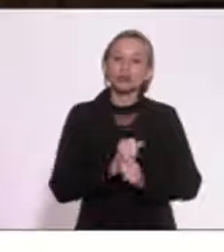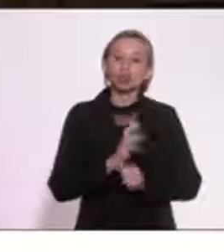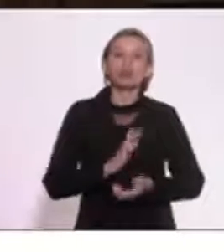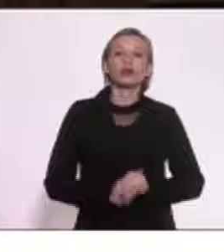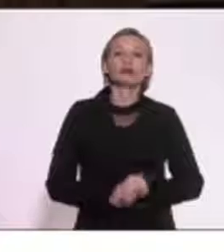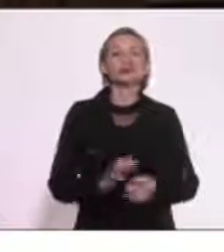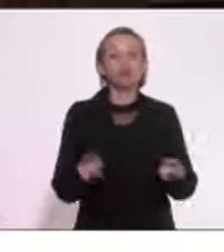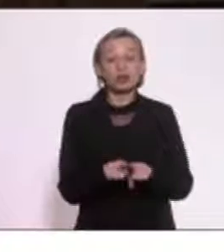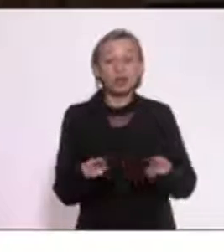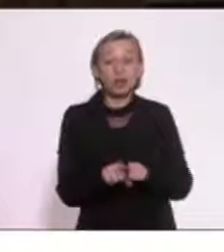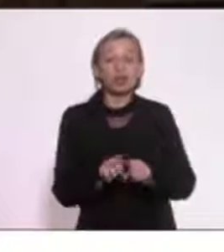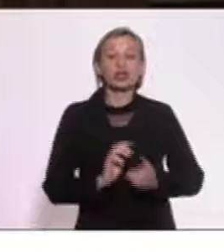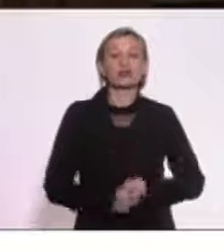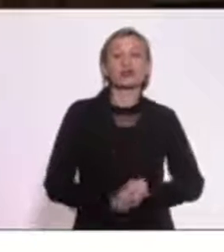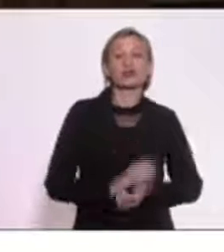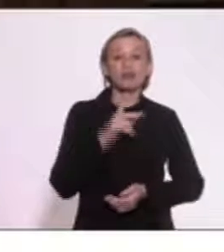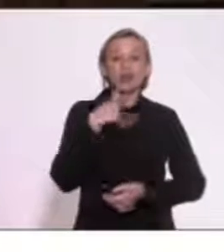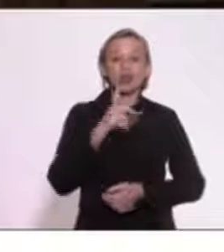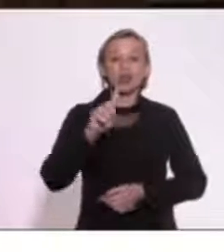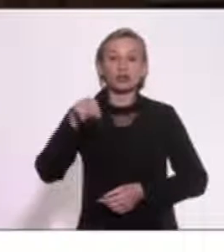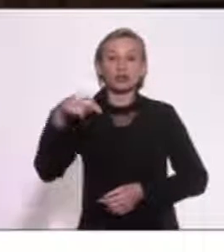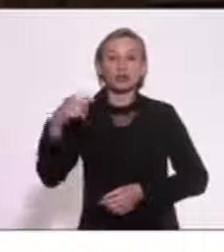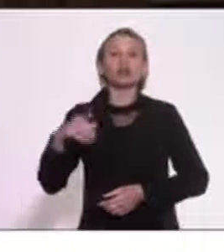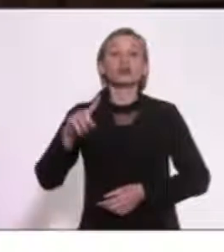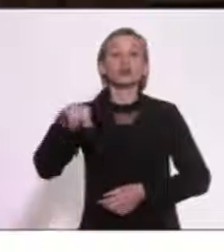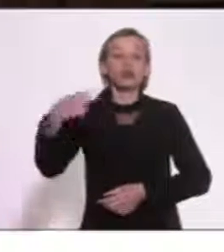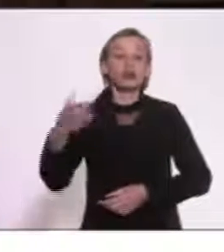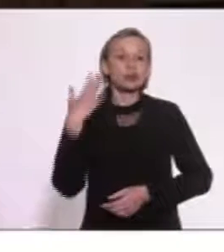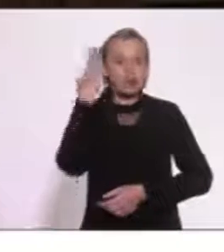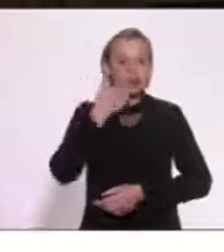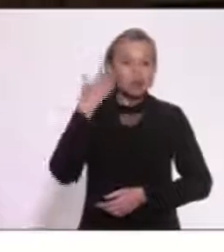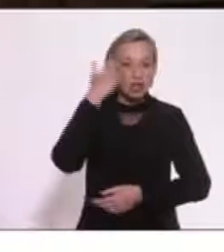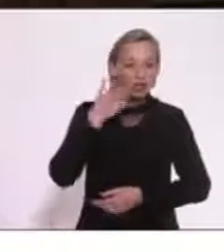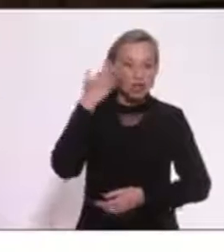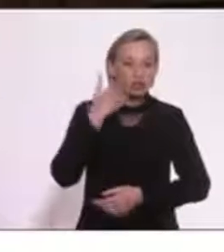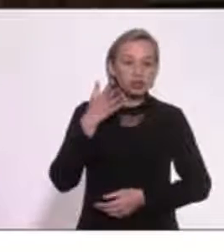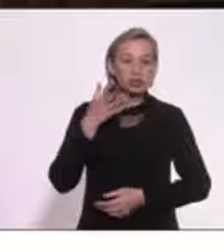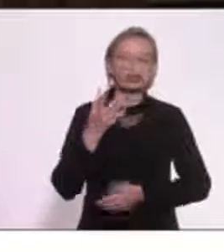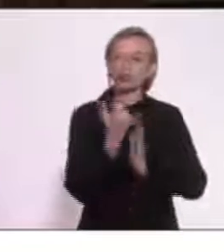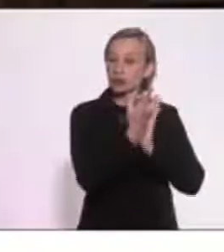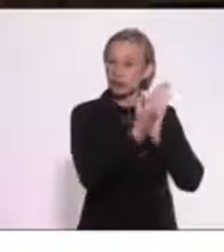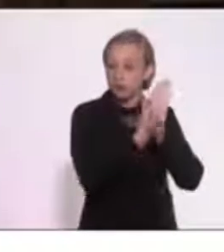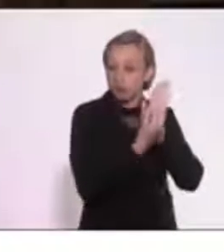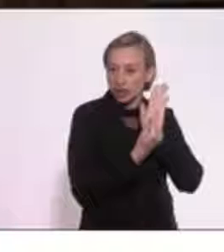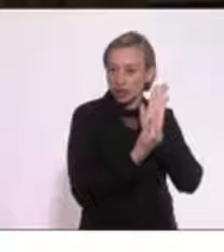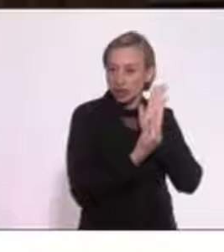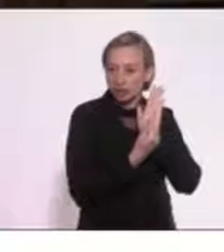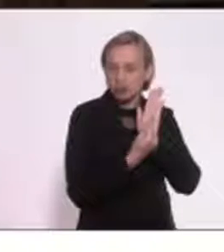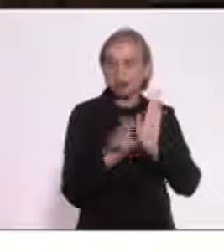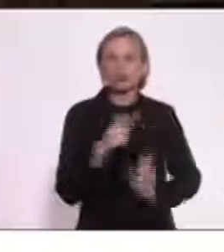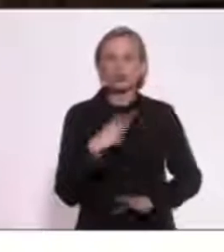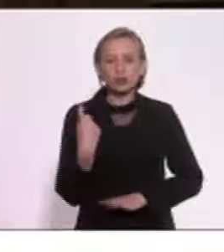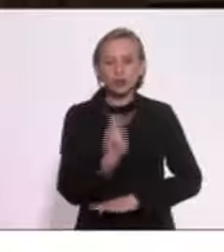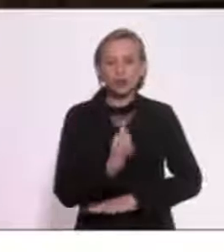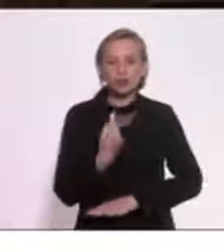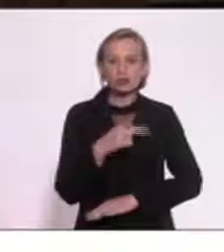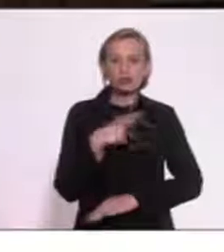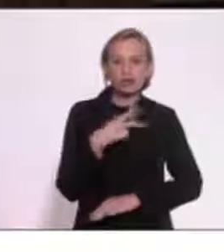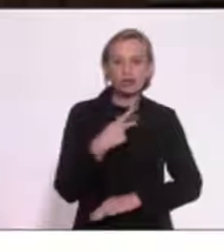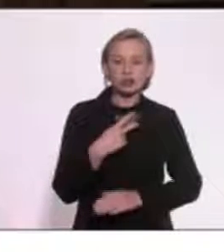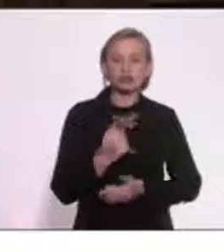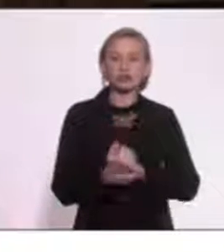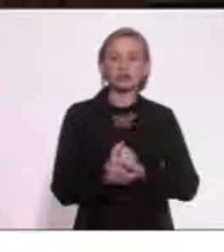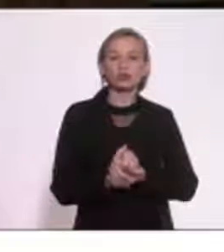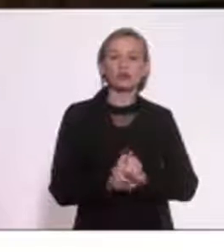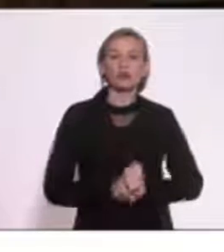considerações a respeito da próxima mensagem que trata da questão orçamentária. E quando a gente faz o